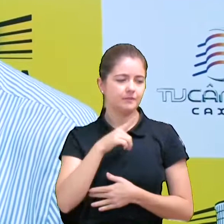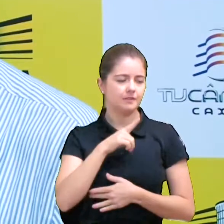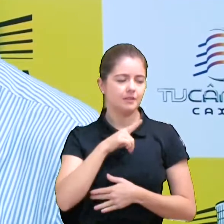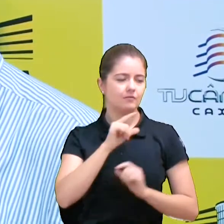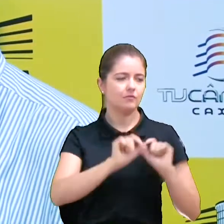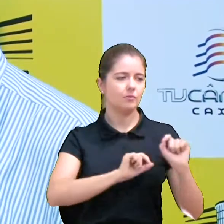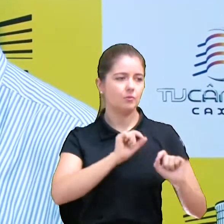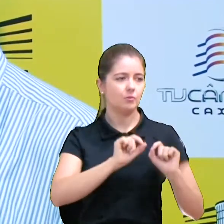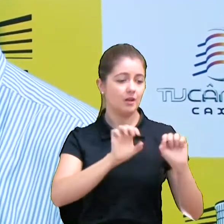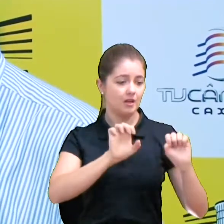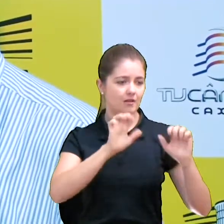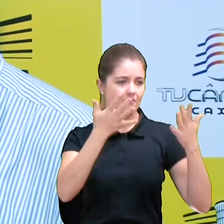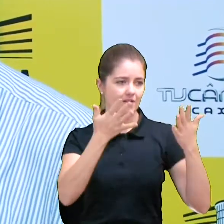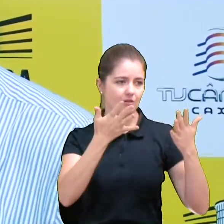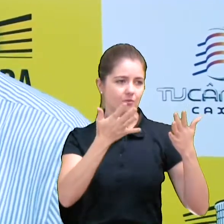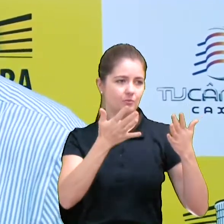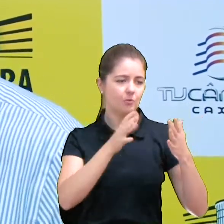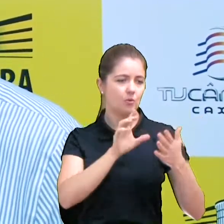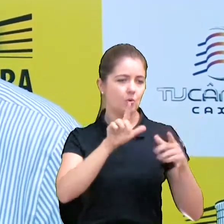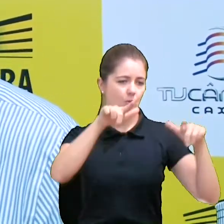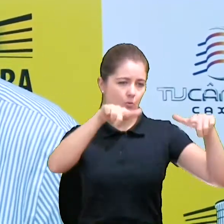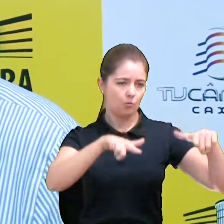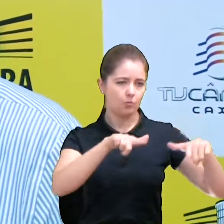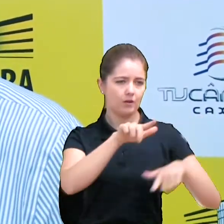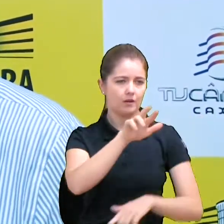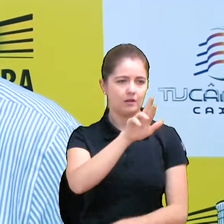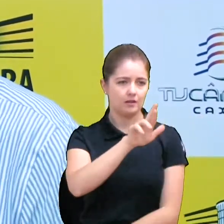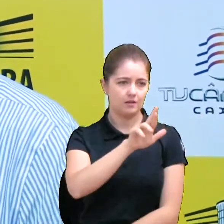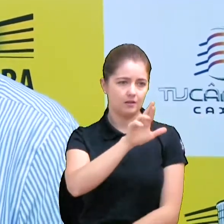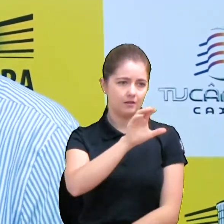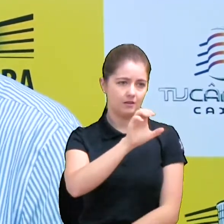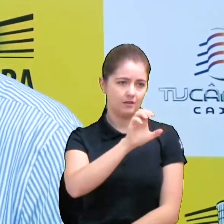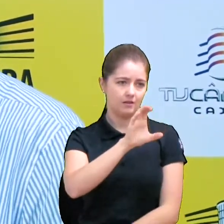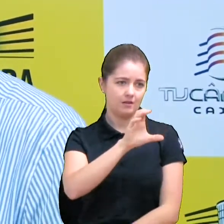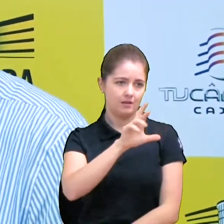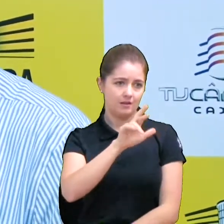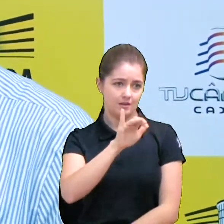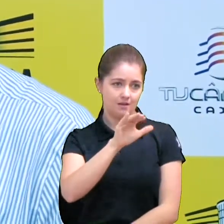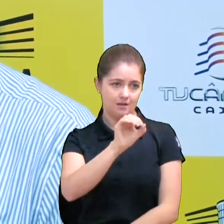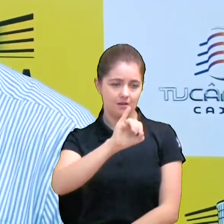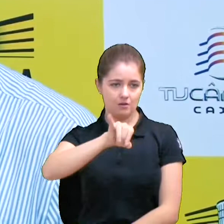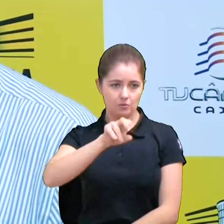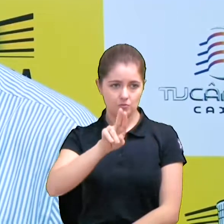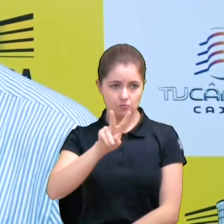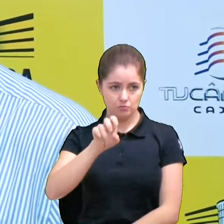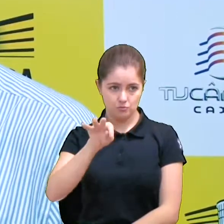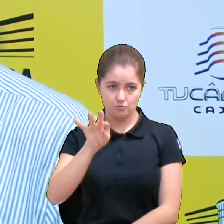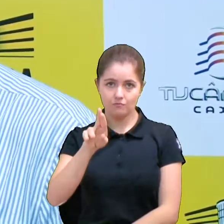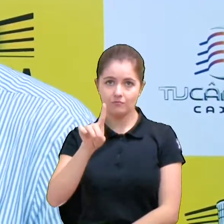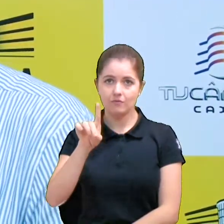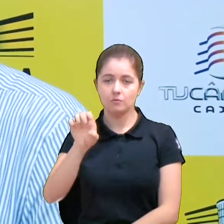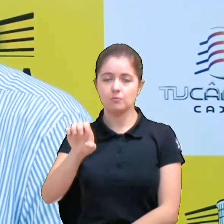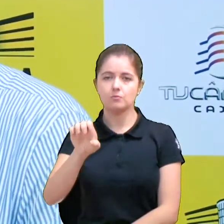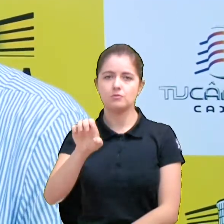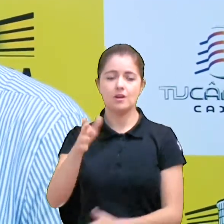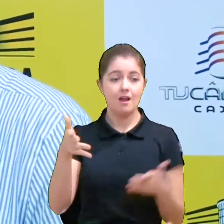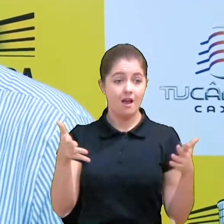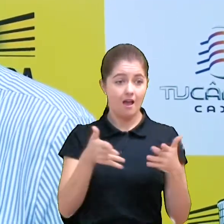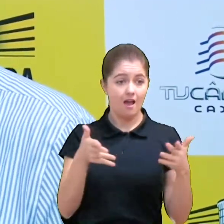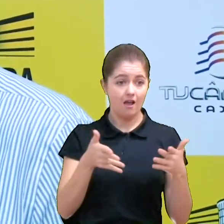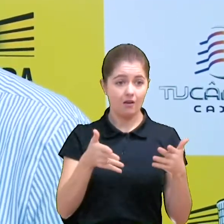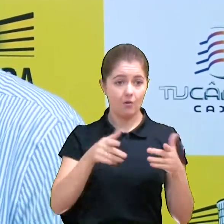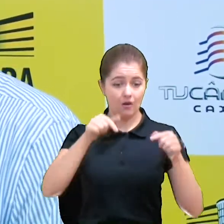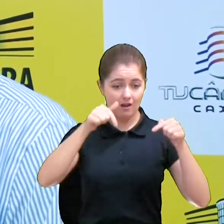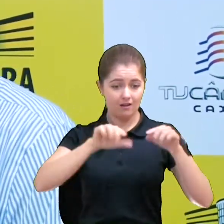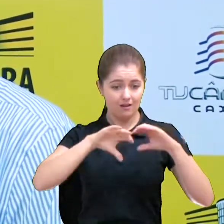evento lá no Recreio da Juventude, e agora então quem presta homenagem é o Legislativo, dada a importância dessa entidade para o